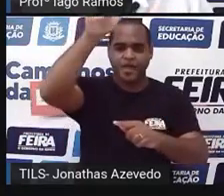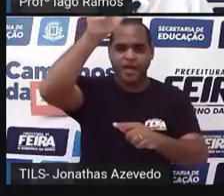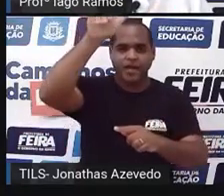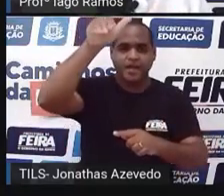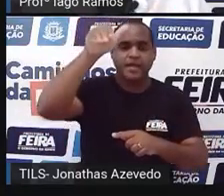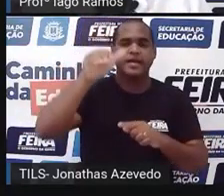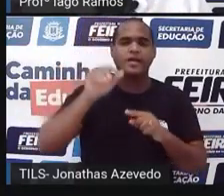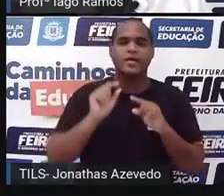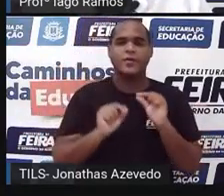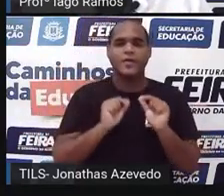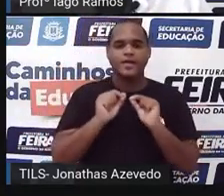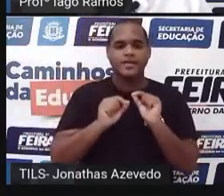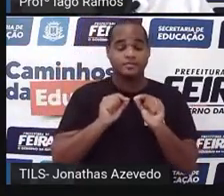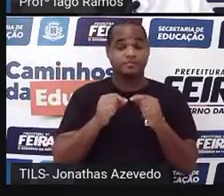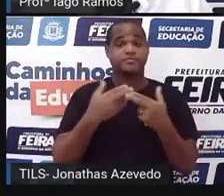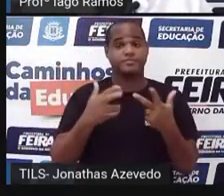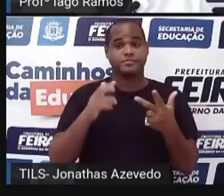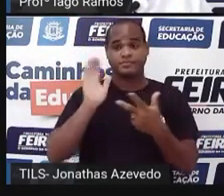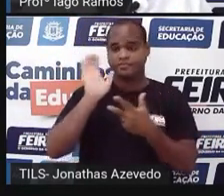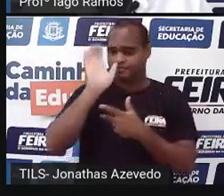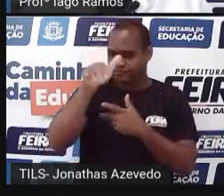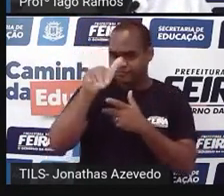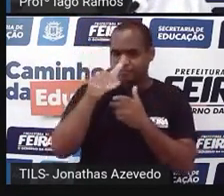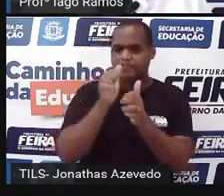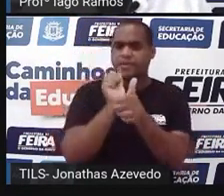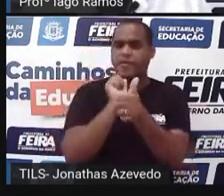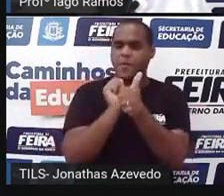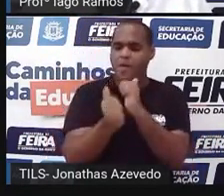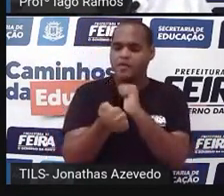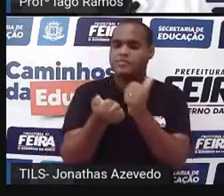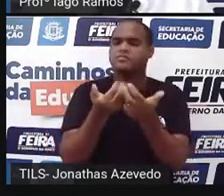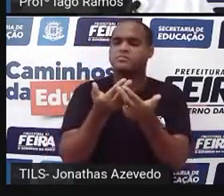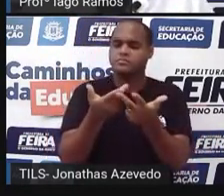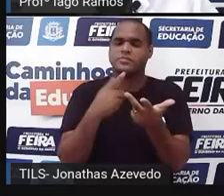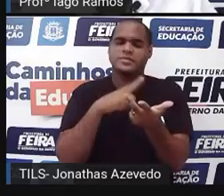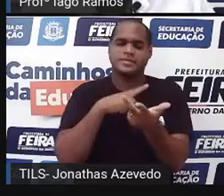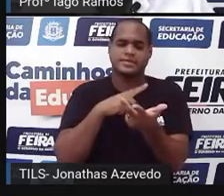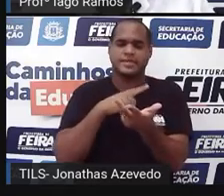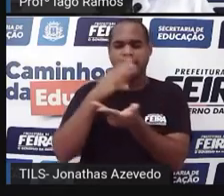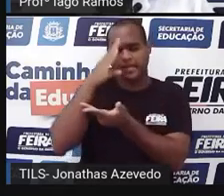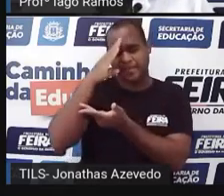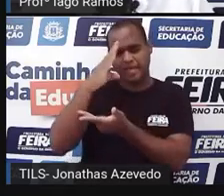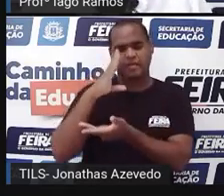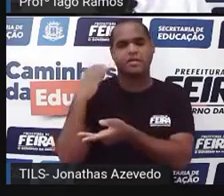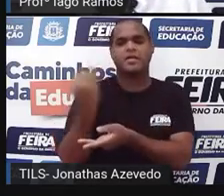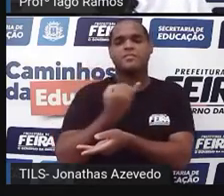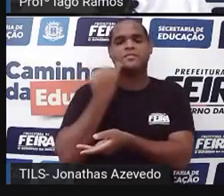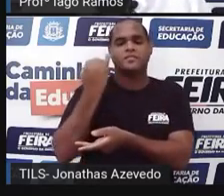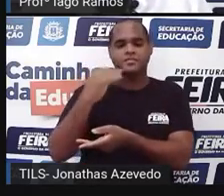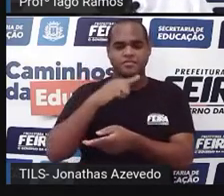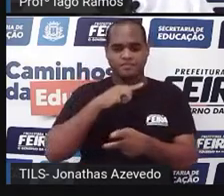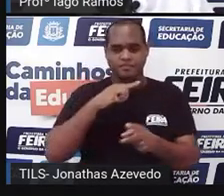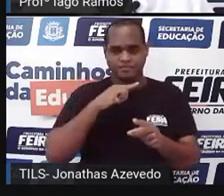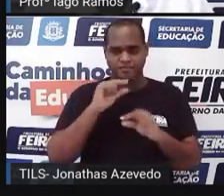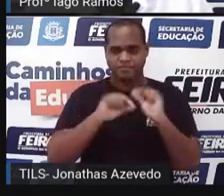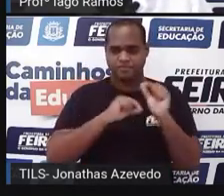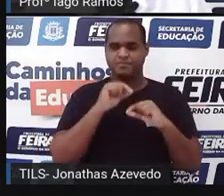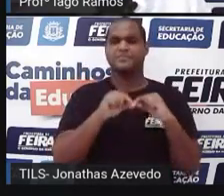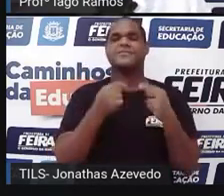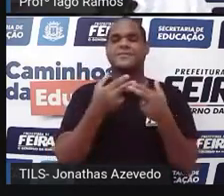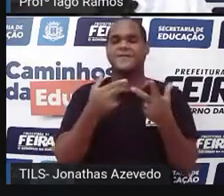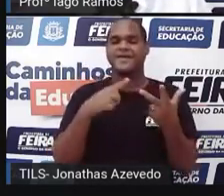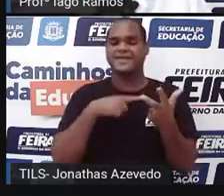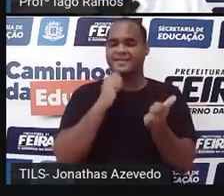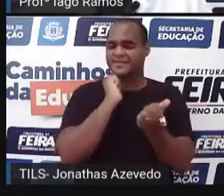bom basquete é um esporte que tem como um critério importante né para se jogar esse